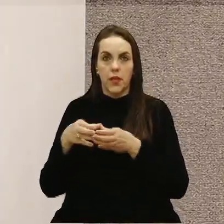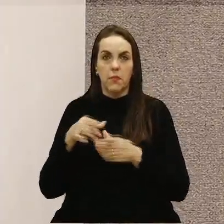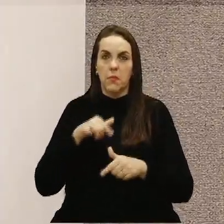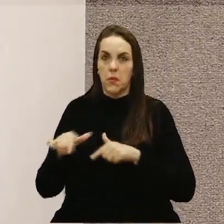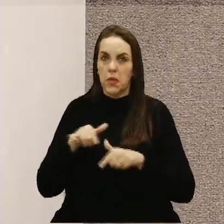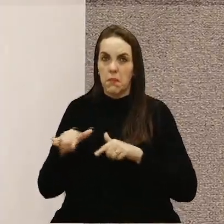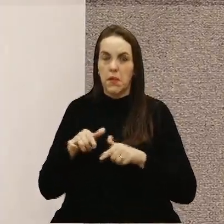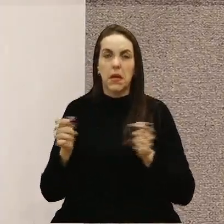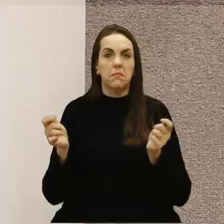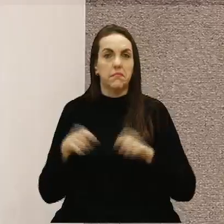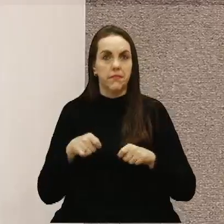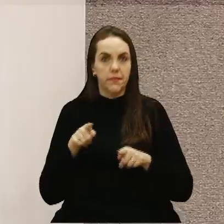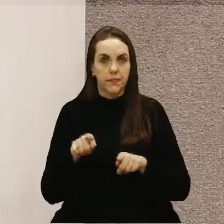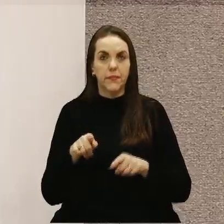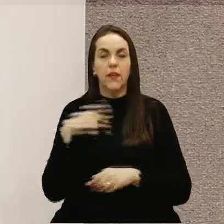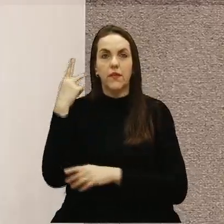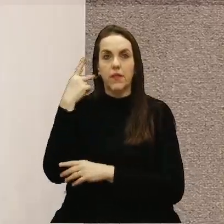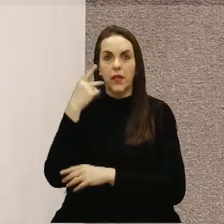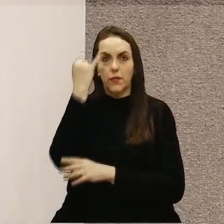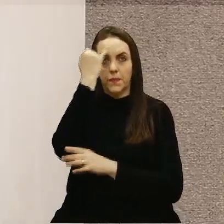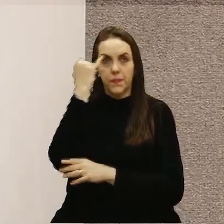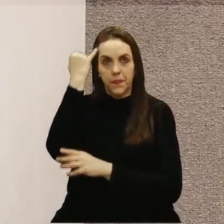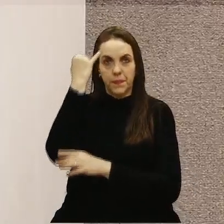e o vereador Zé D'Ambrosio foi muito feliz ao mencionar